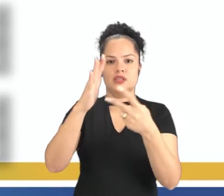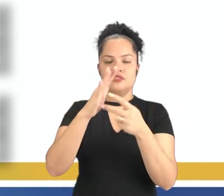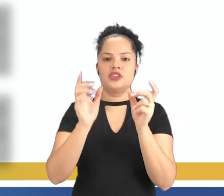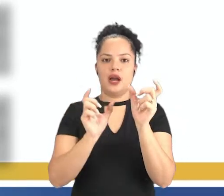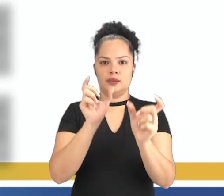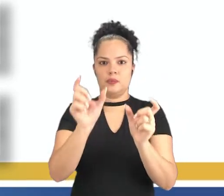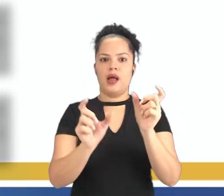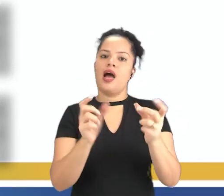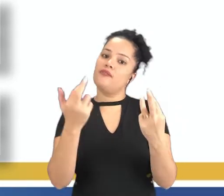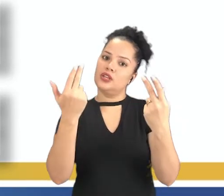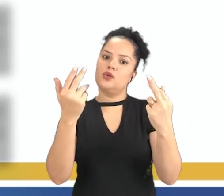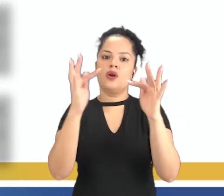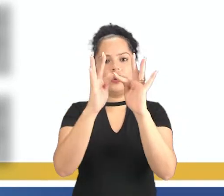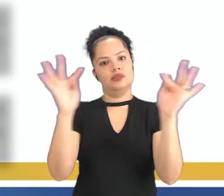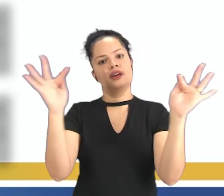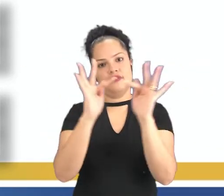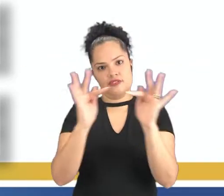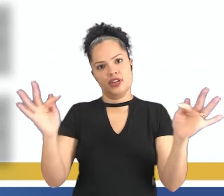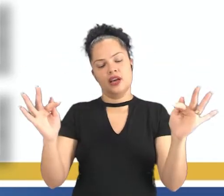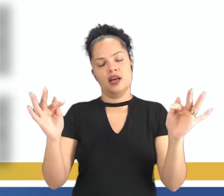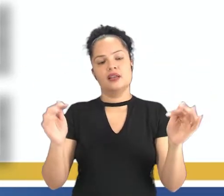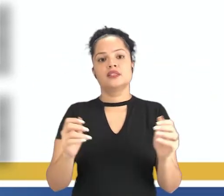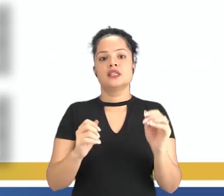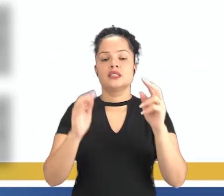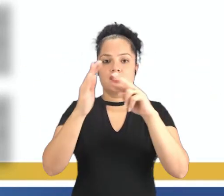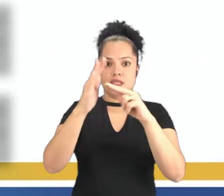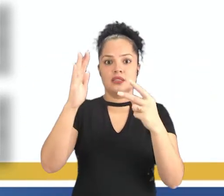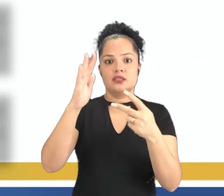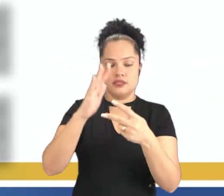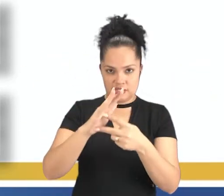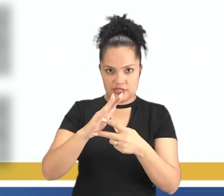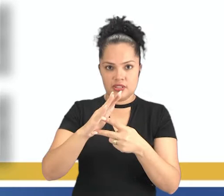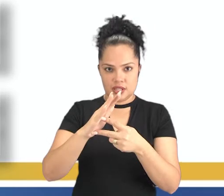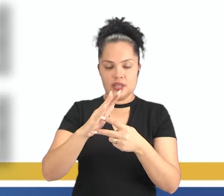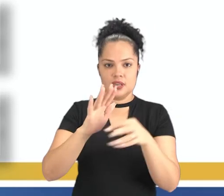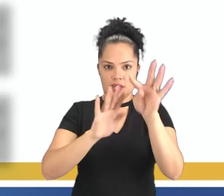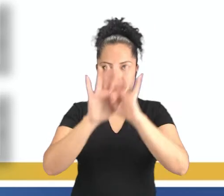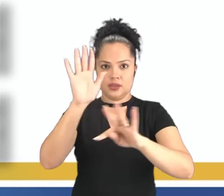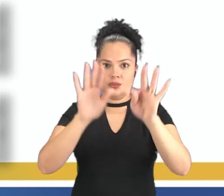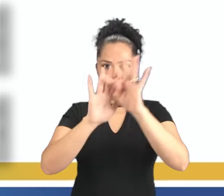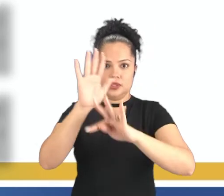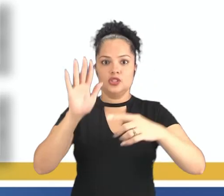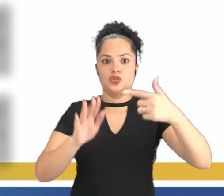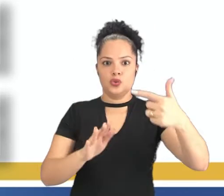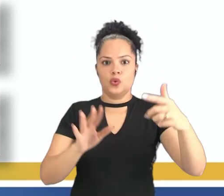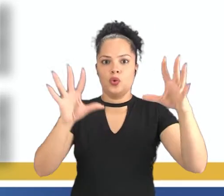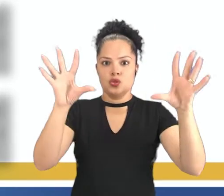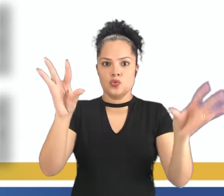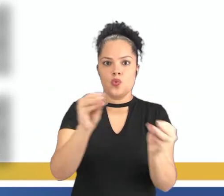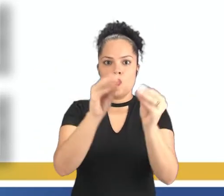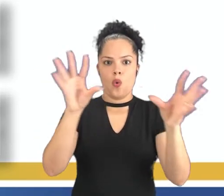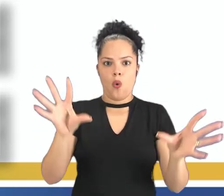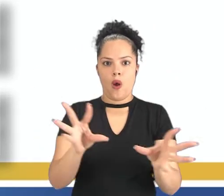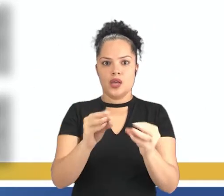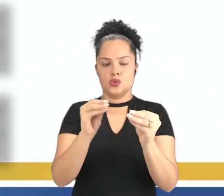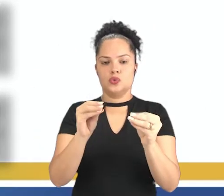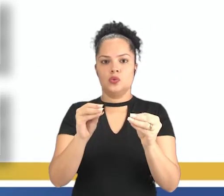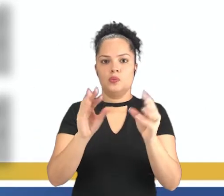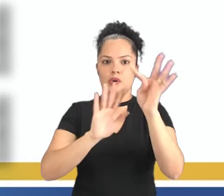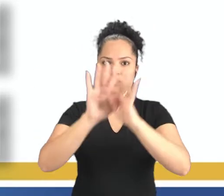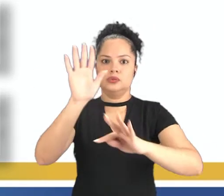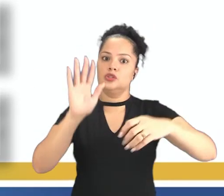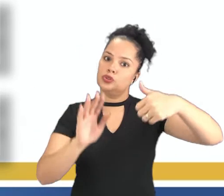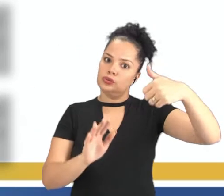morfossintático na frase. Isso quer dizer, isso significa que o texto 2 é um resumo do texto 1,